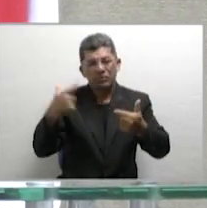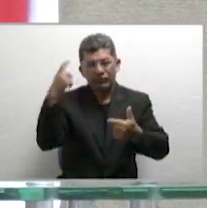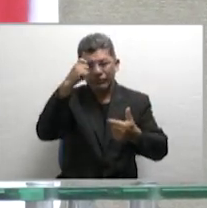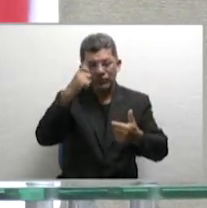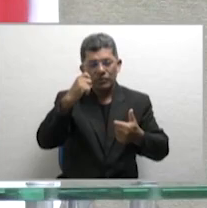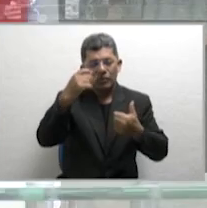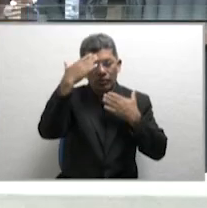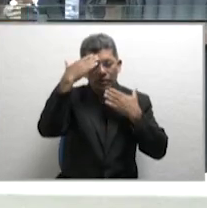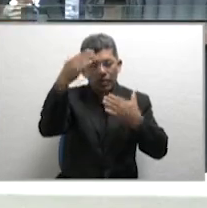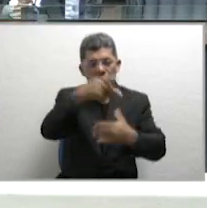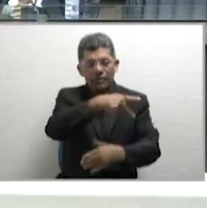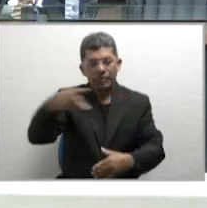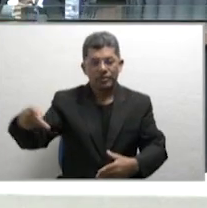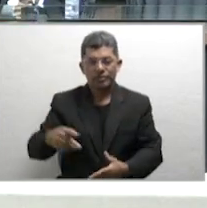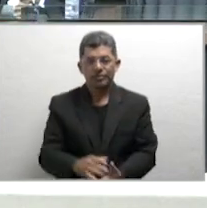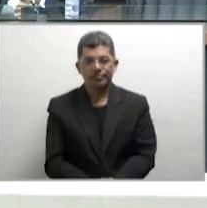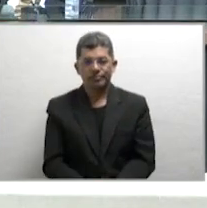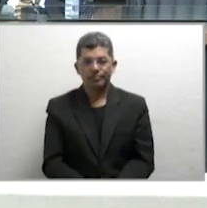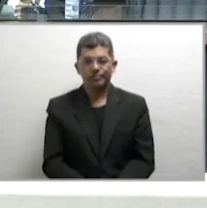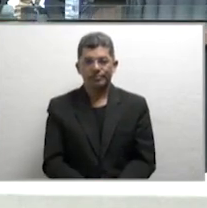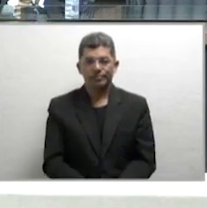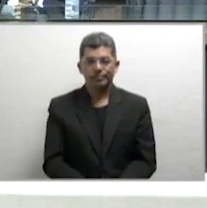muito obrigado.